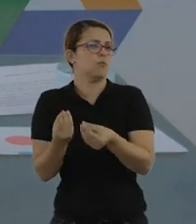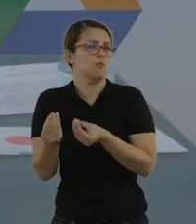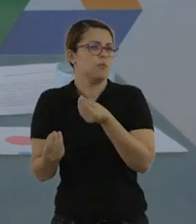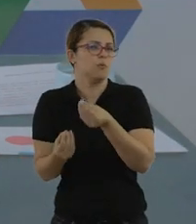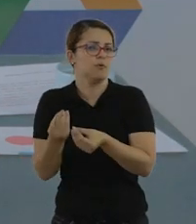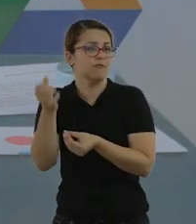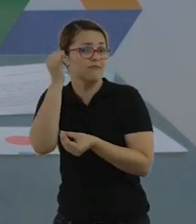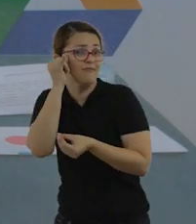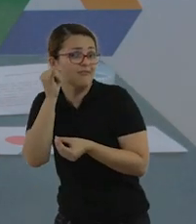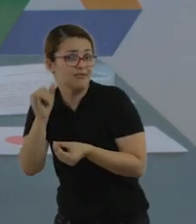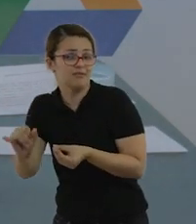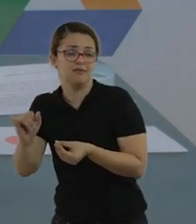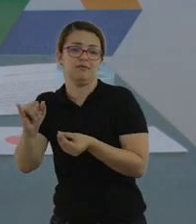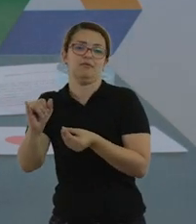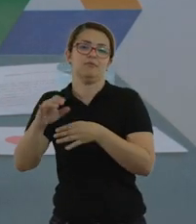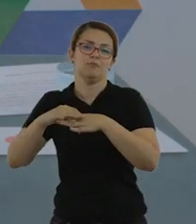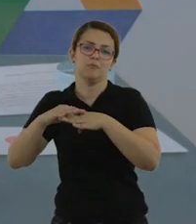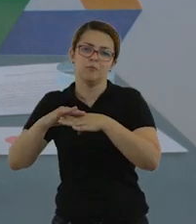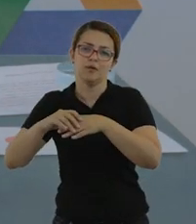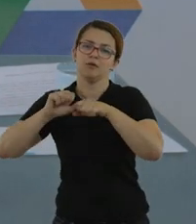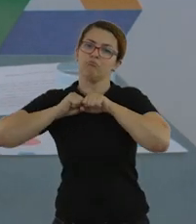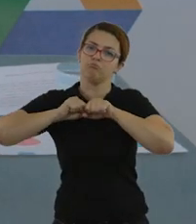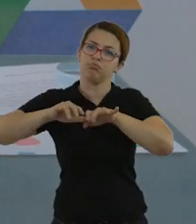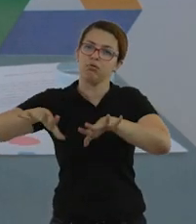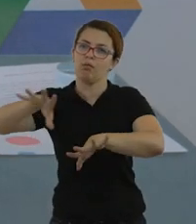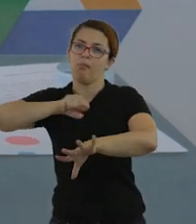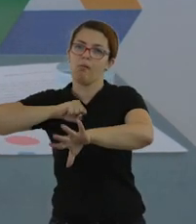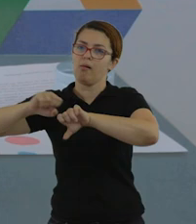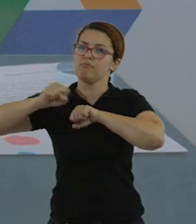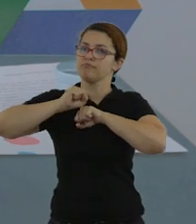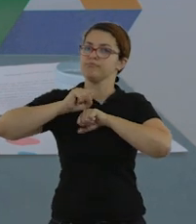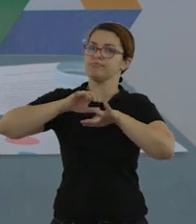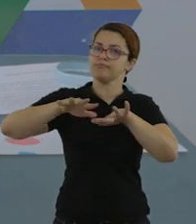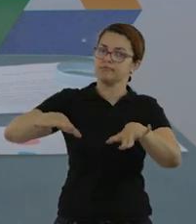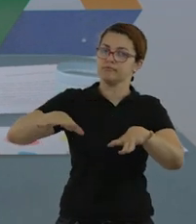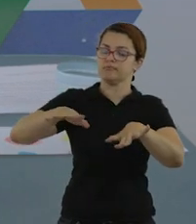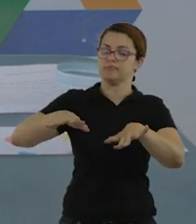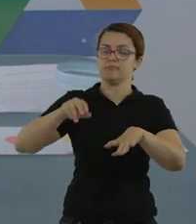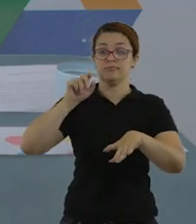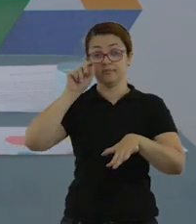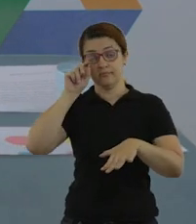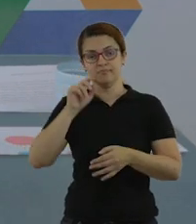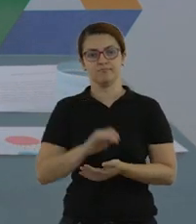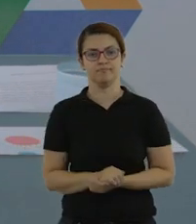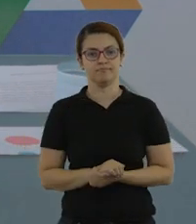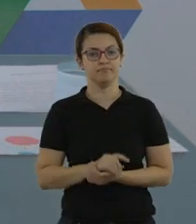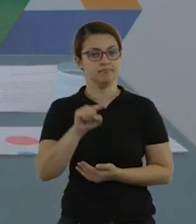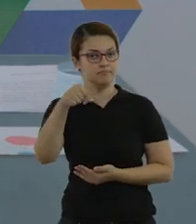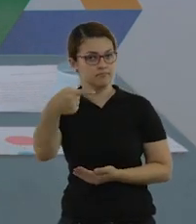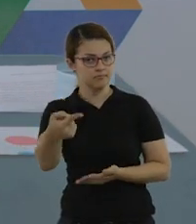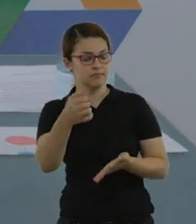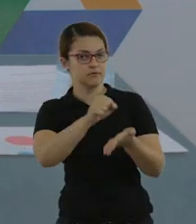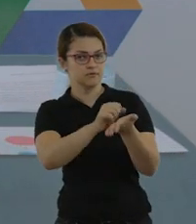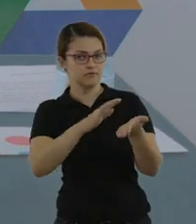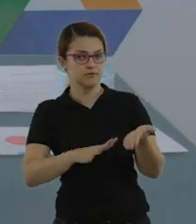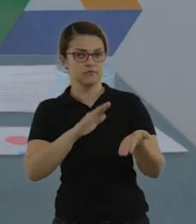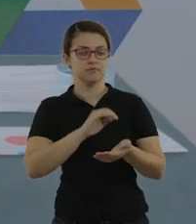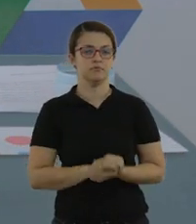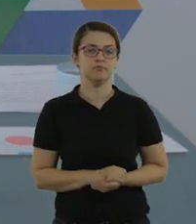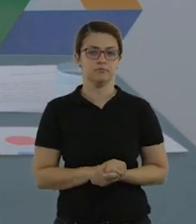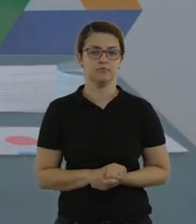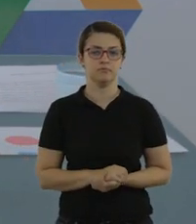o que devemos fazer para evitar a propagação da Covid-19. Bom, vamos para a nossa próxima